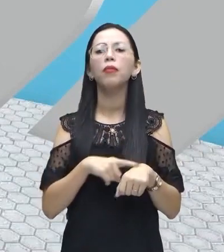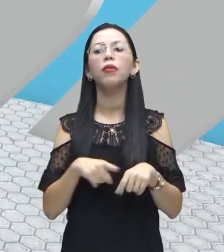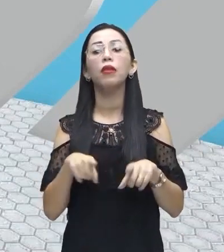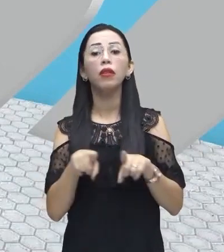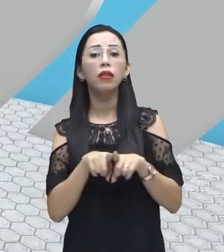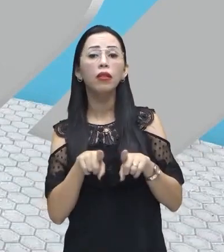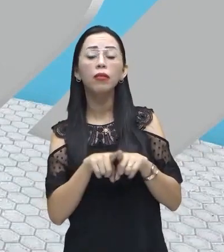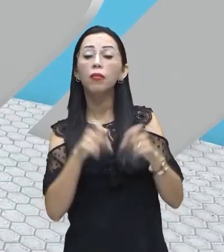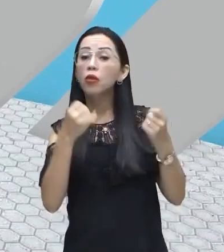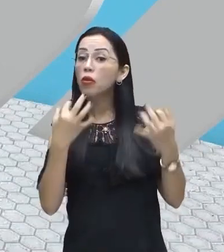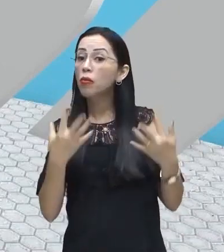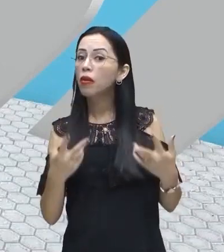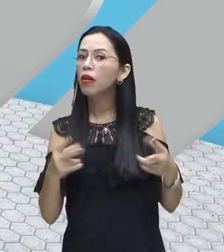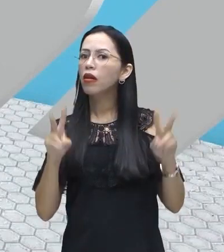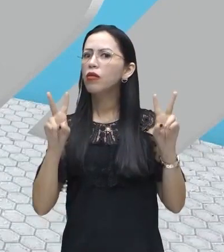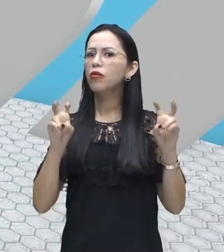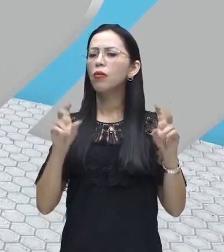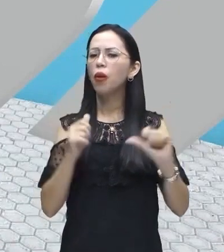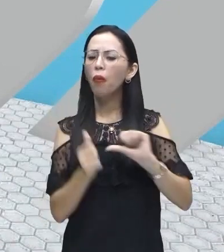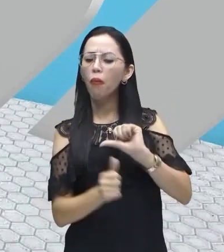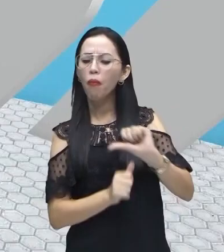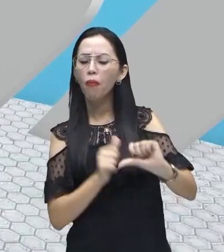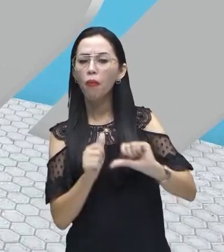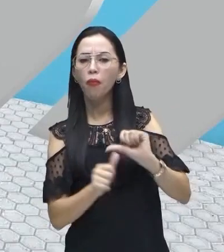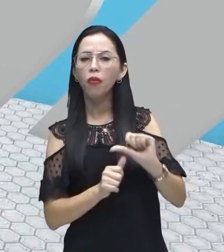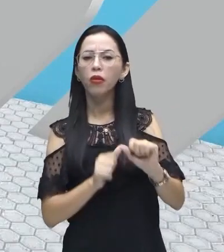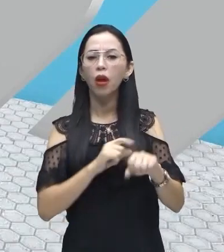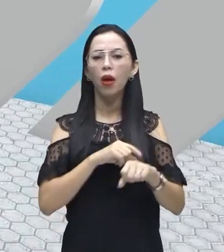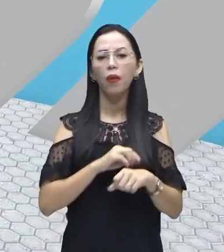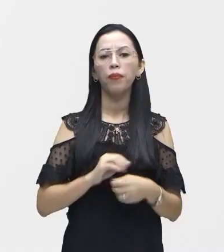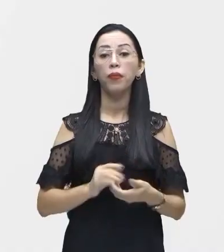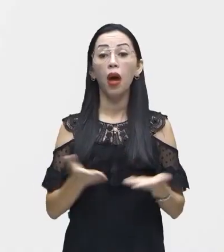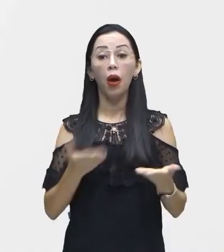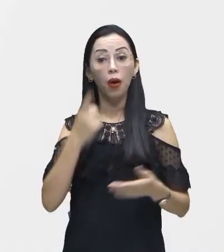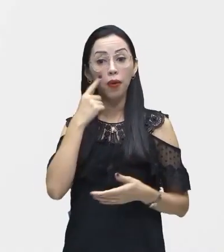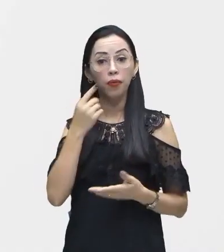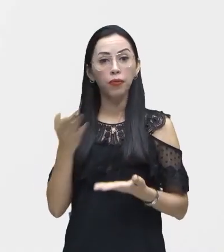sobre conversões de medidas. Então, de olho na tela.